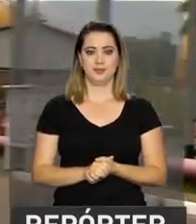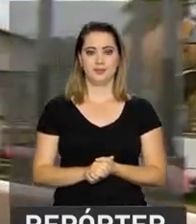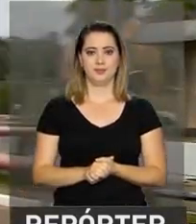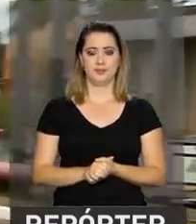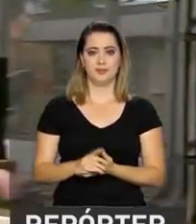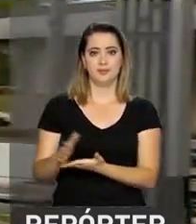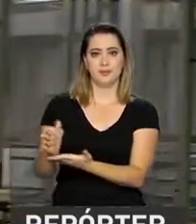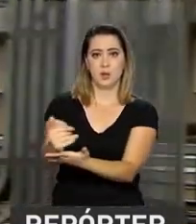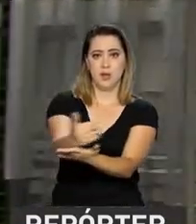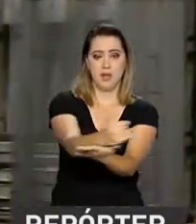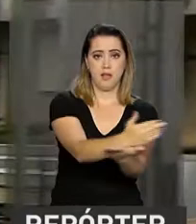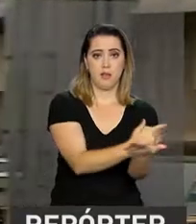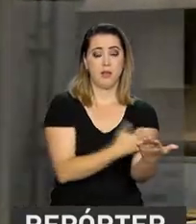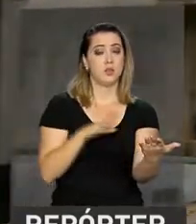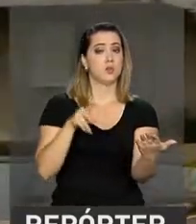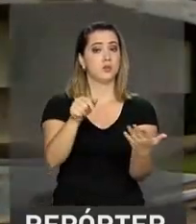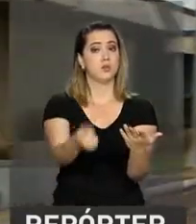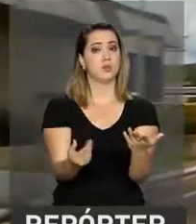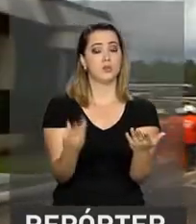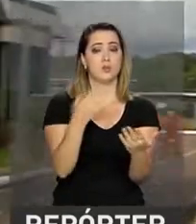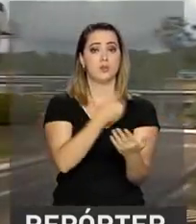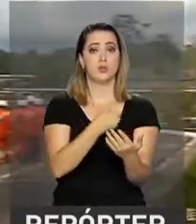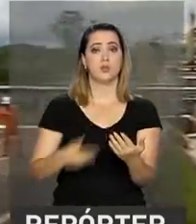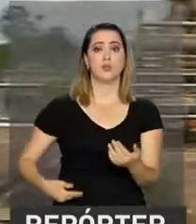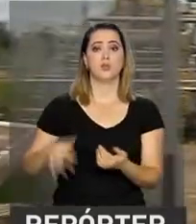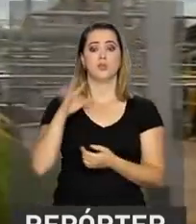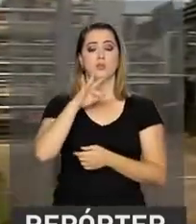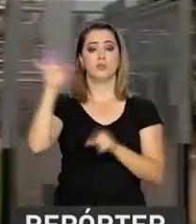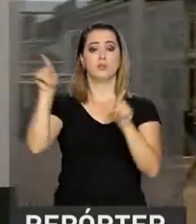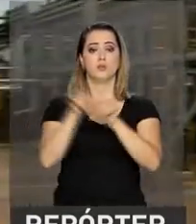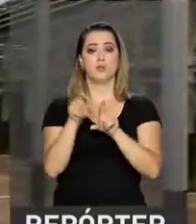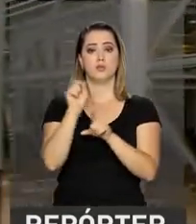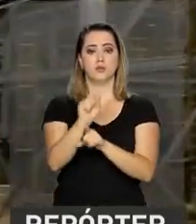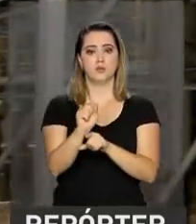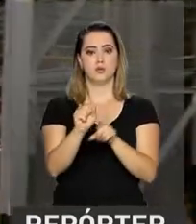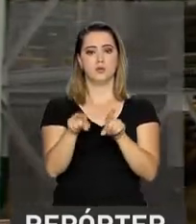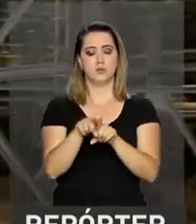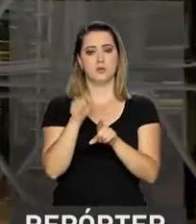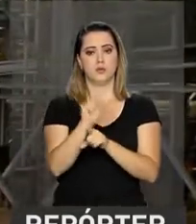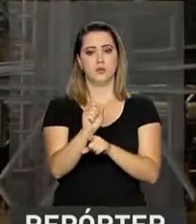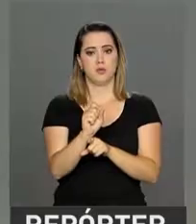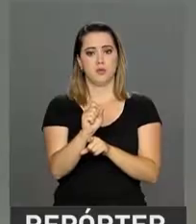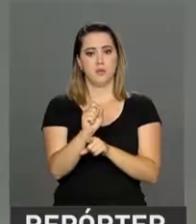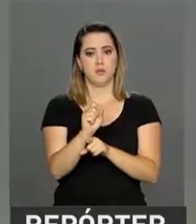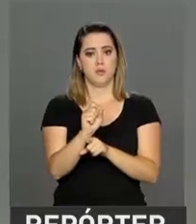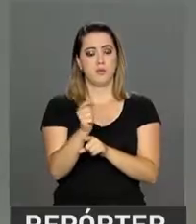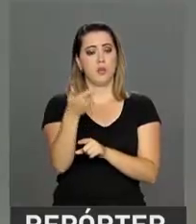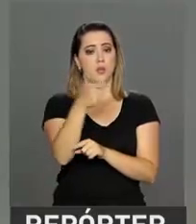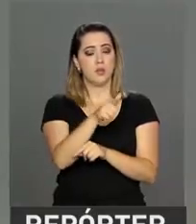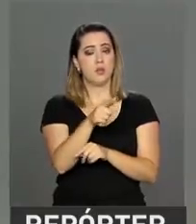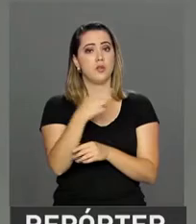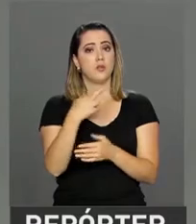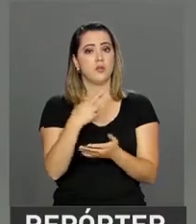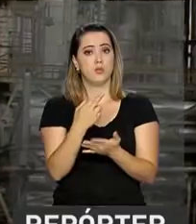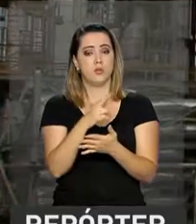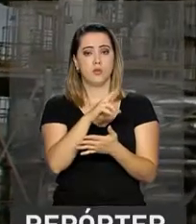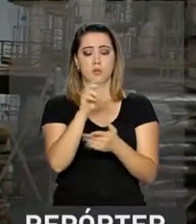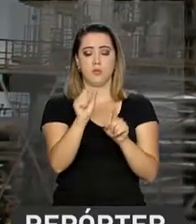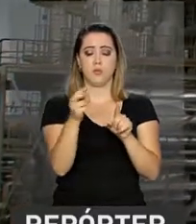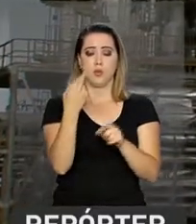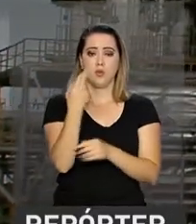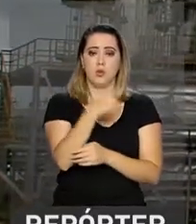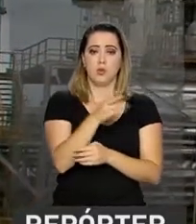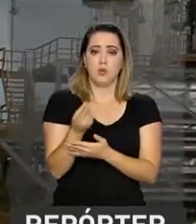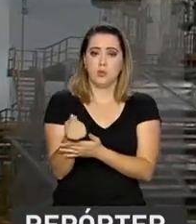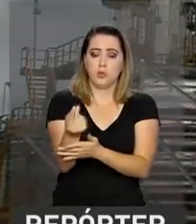A arrecadação total federal, que inclui impostos, contribuições federais e outras receitas, como royalties do petróleo,